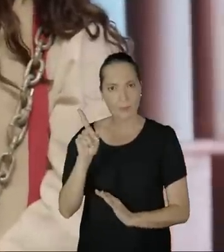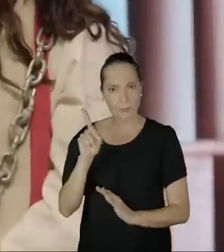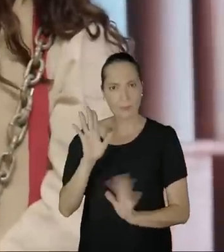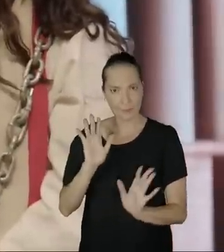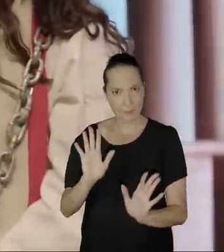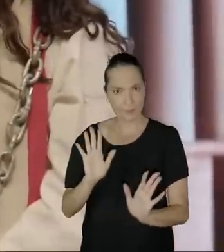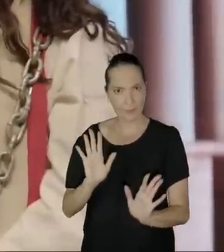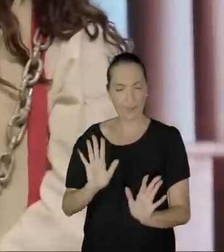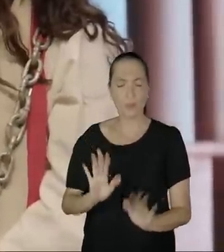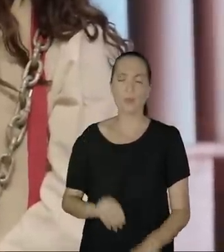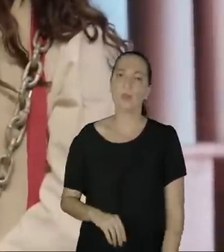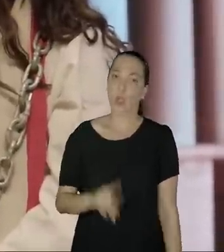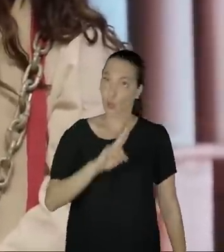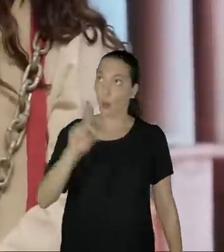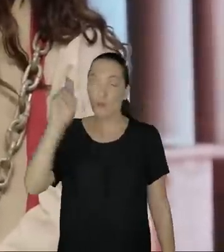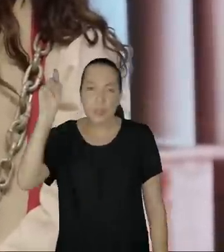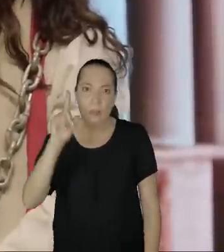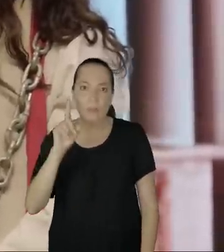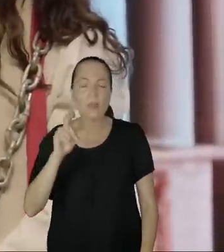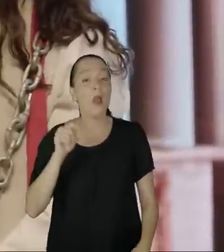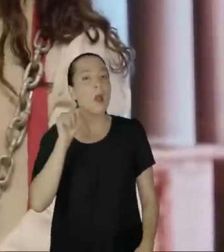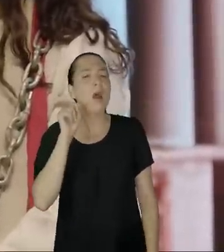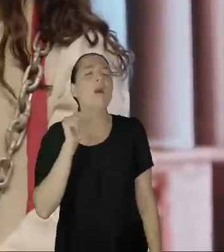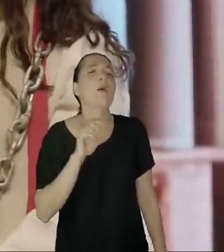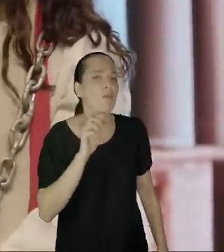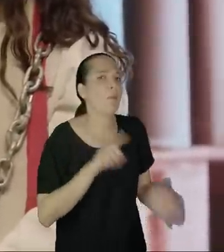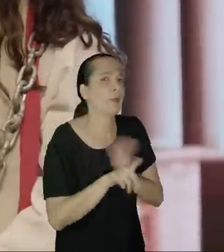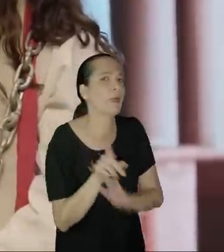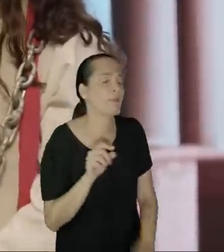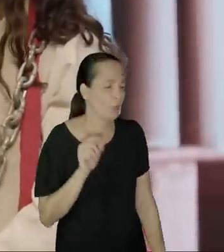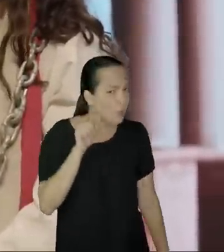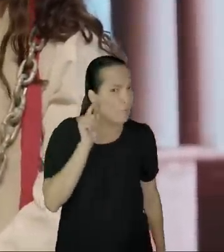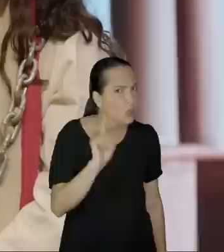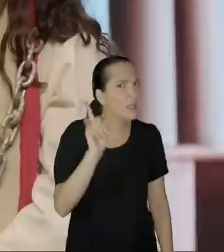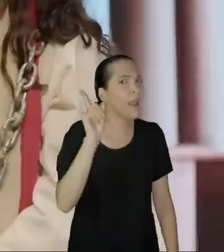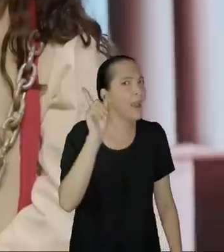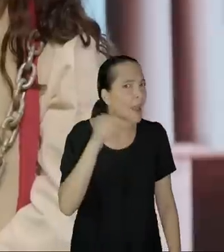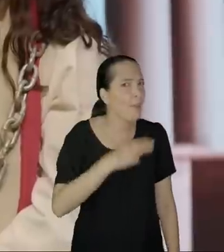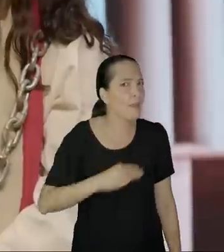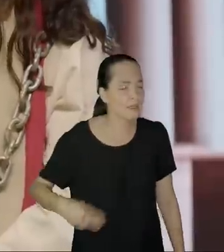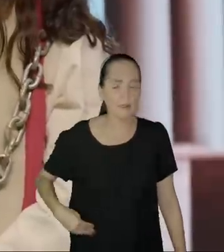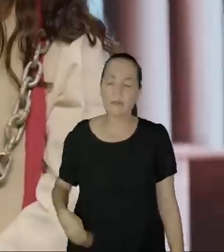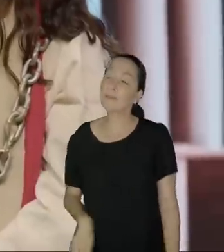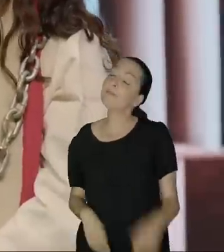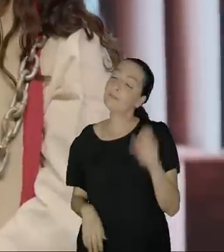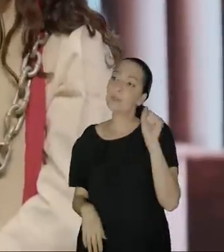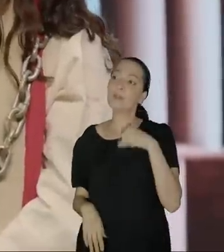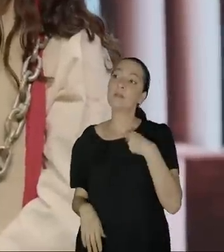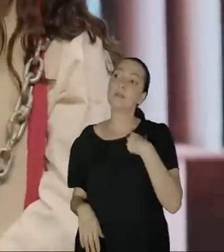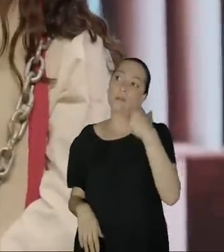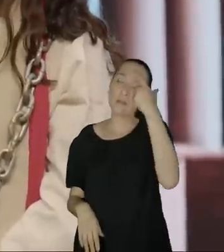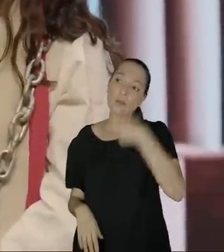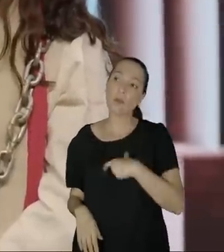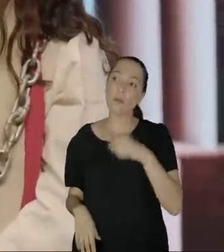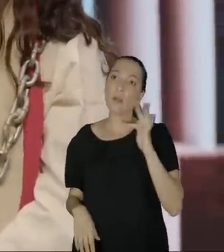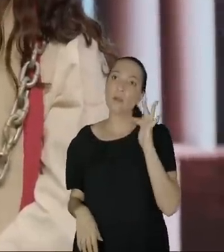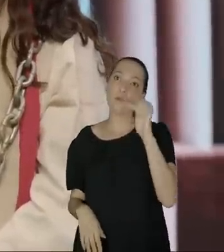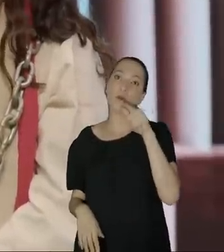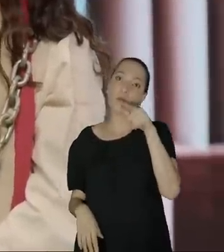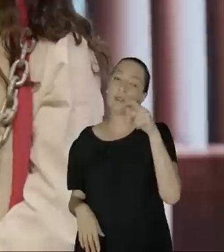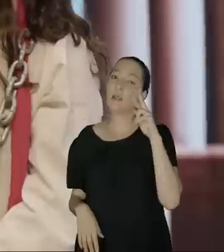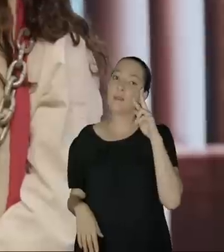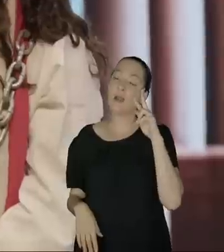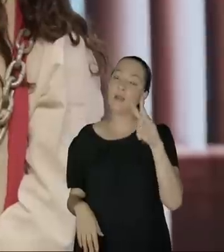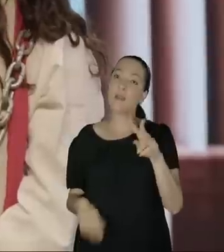Eterno: você é o Messias, o Filho de Deus? Eu sou. E vocês verão o Filho do